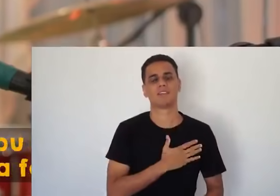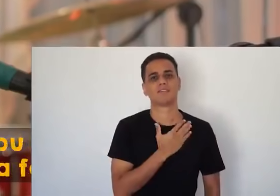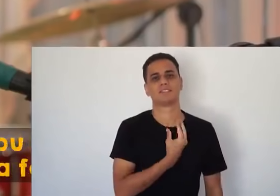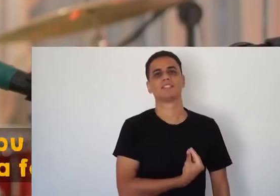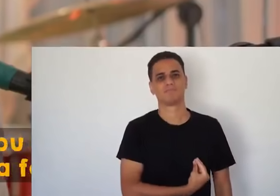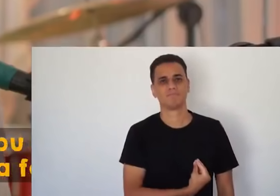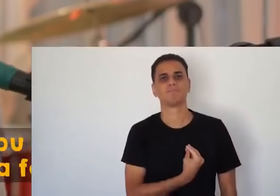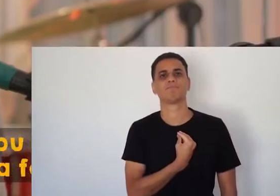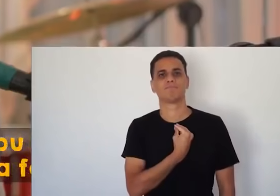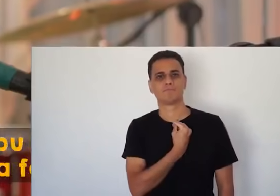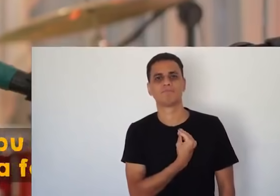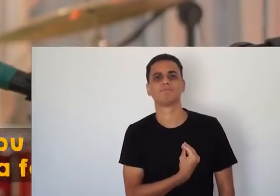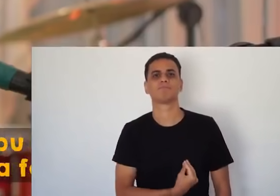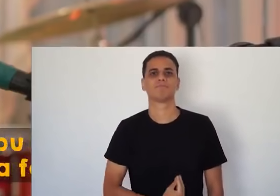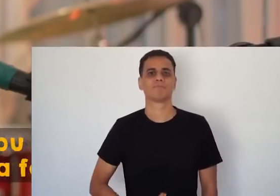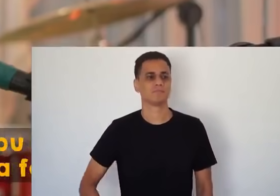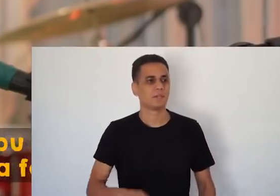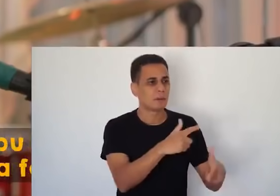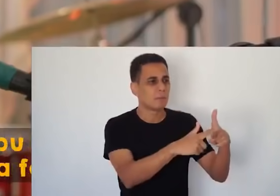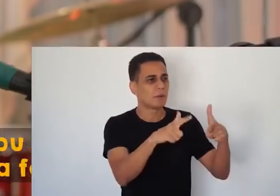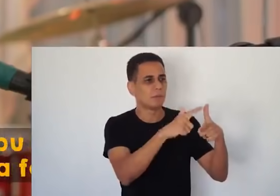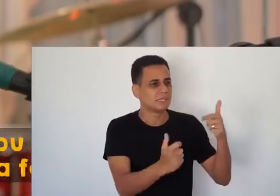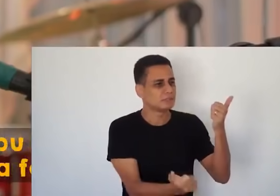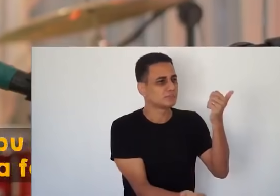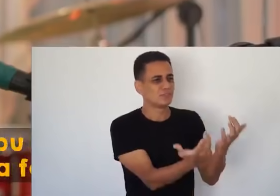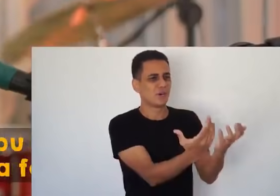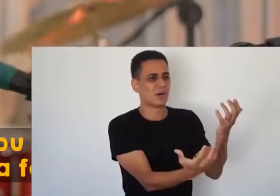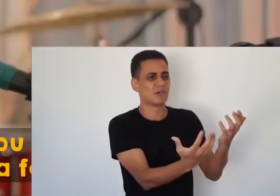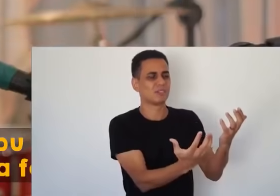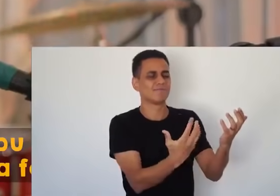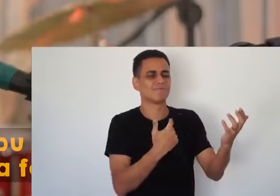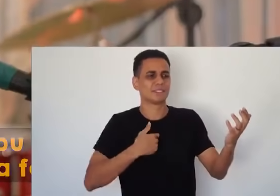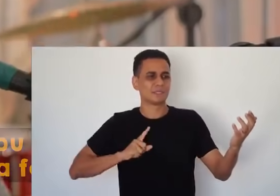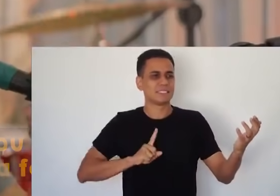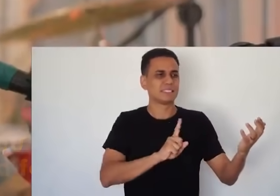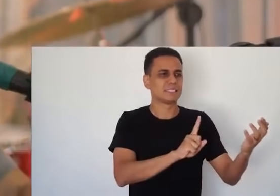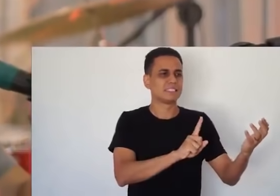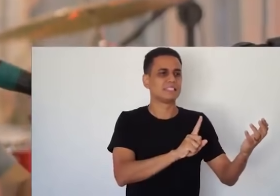pagou por mim. Há um outro na fornalha,